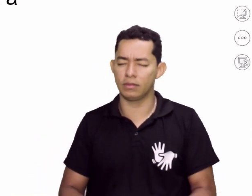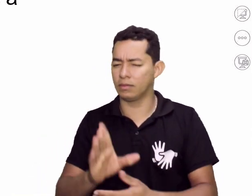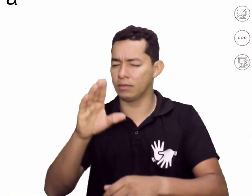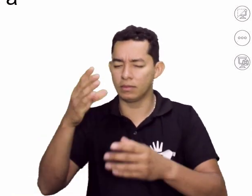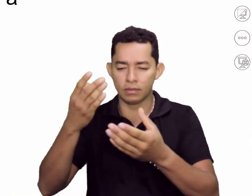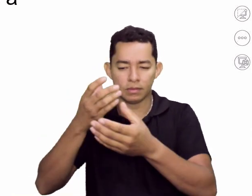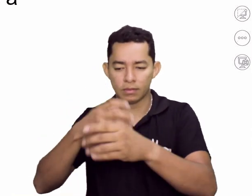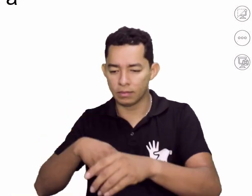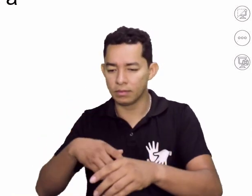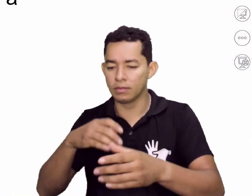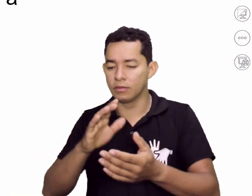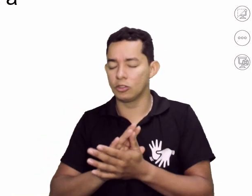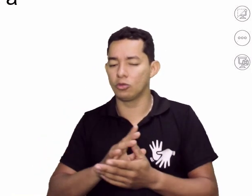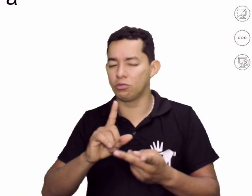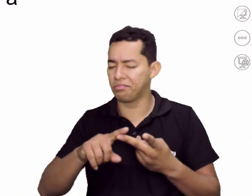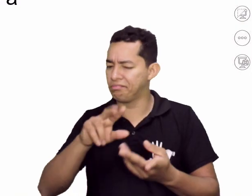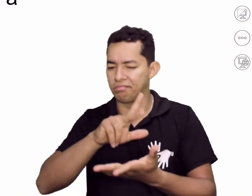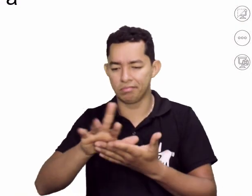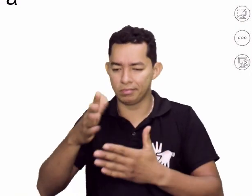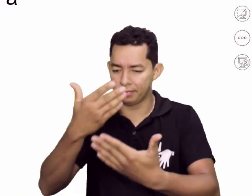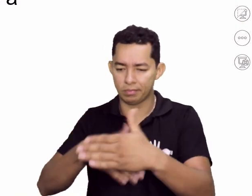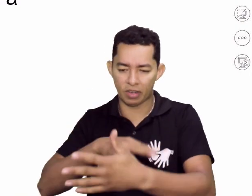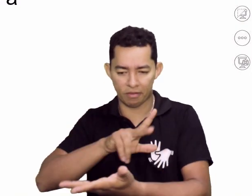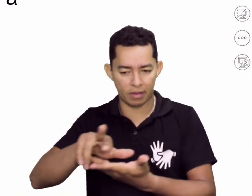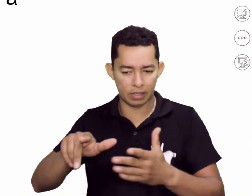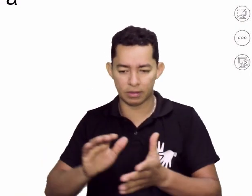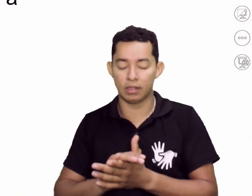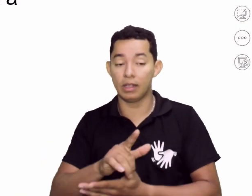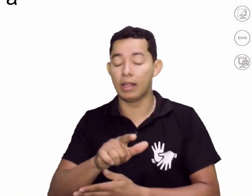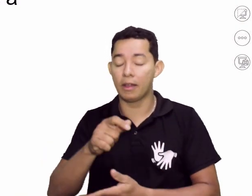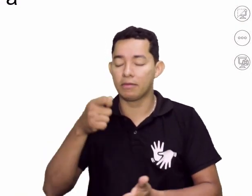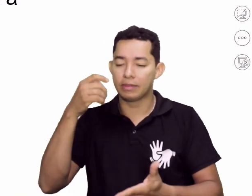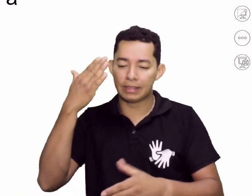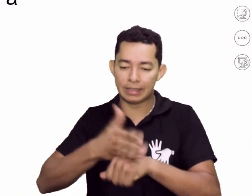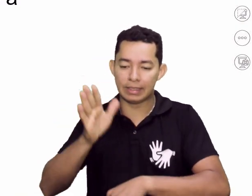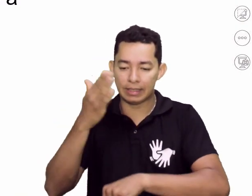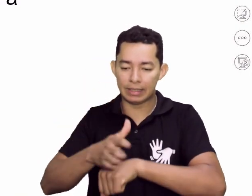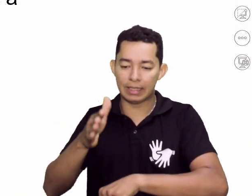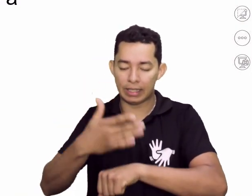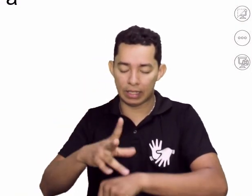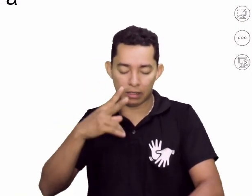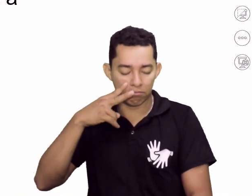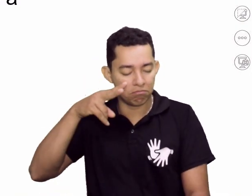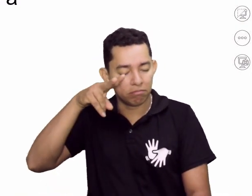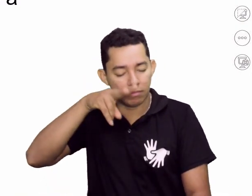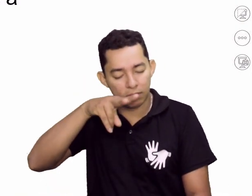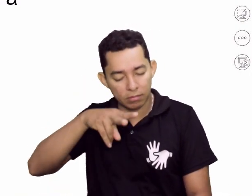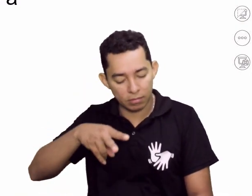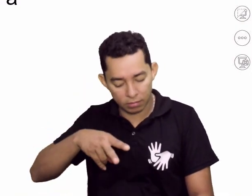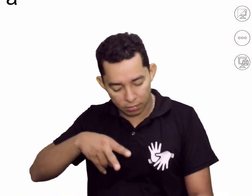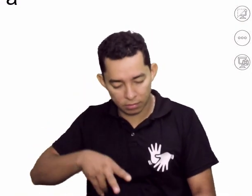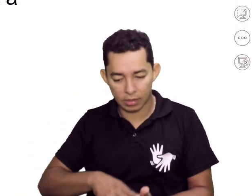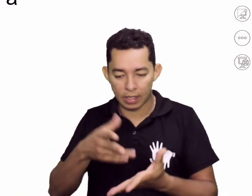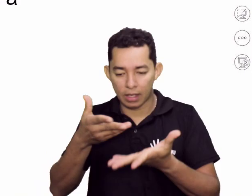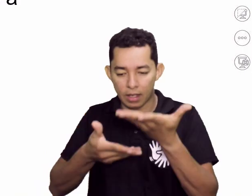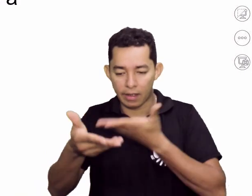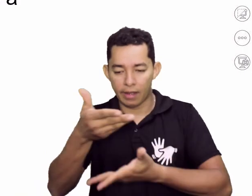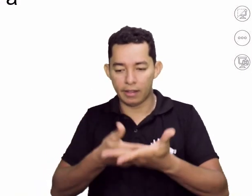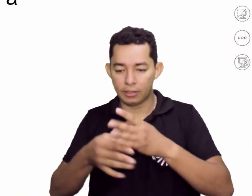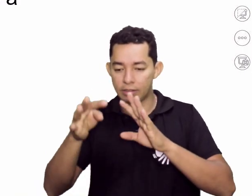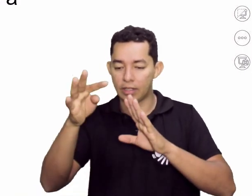concurso, para fazer... Então, exercite essa questão de ler, né? E relacionar com